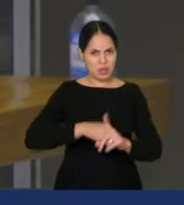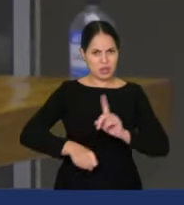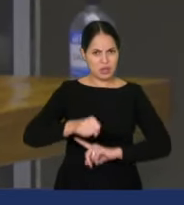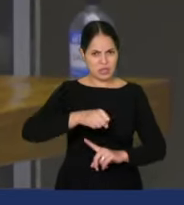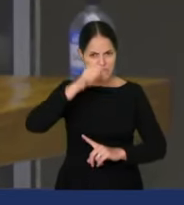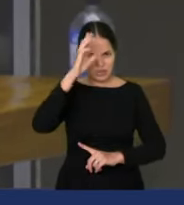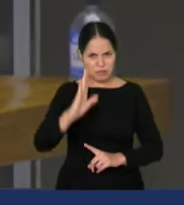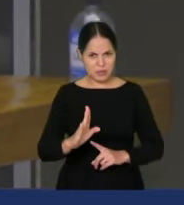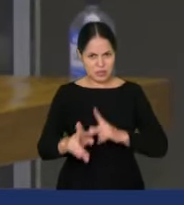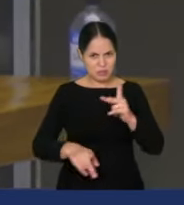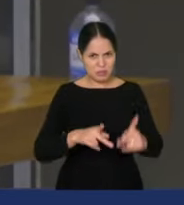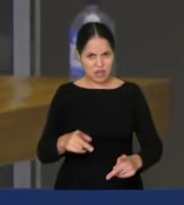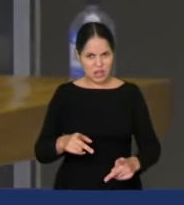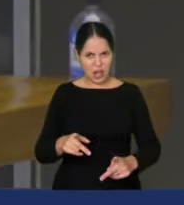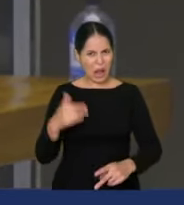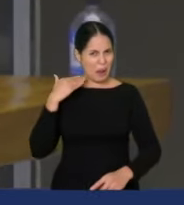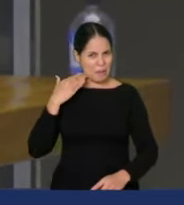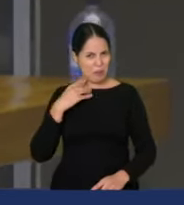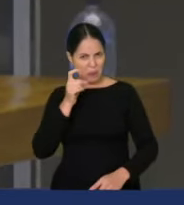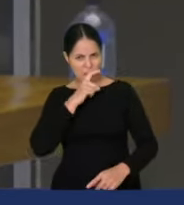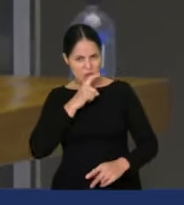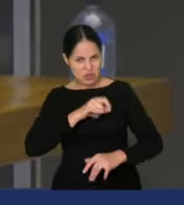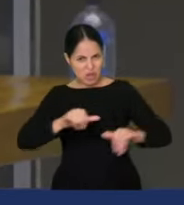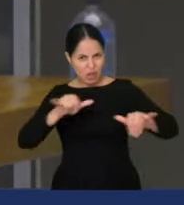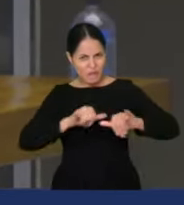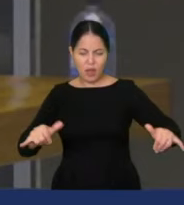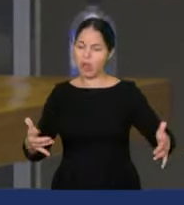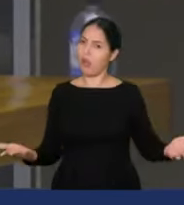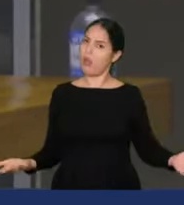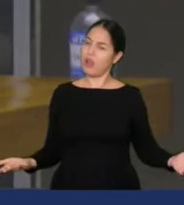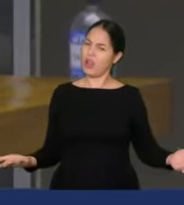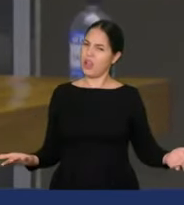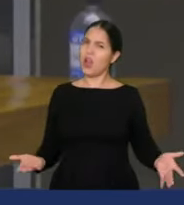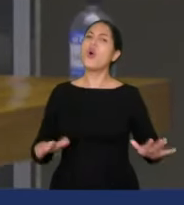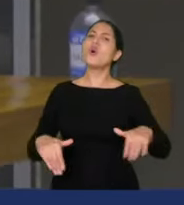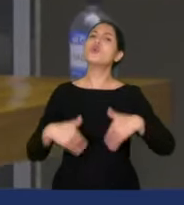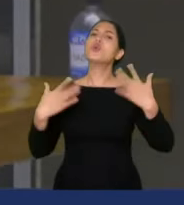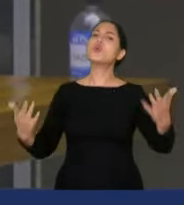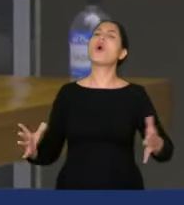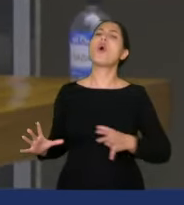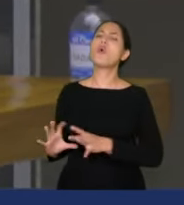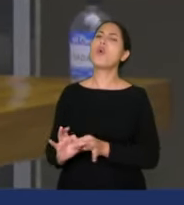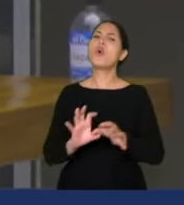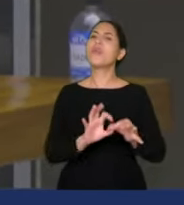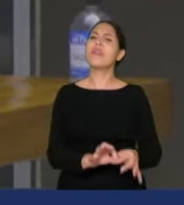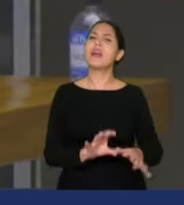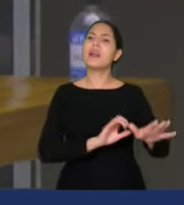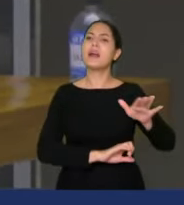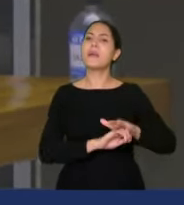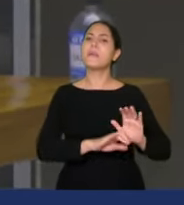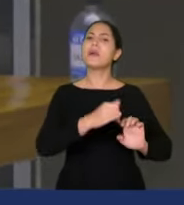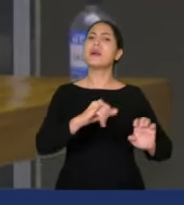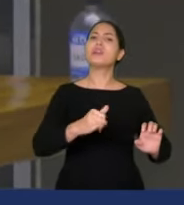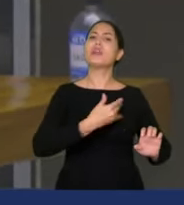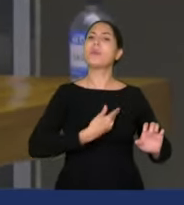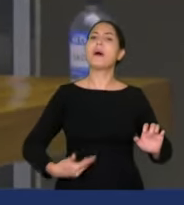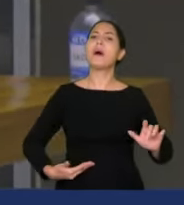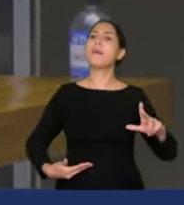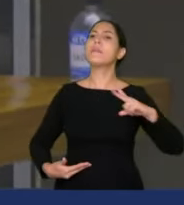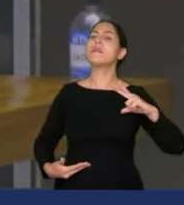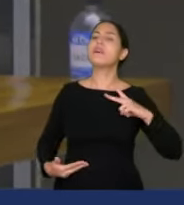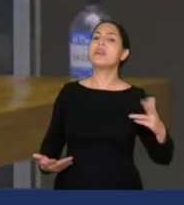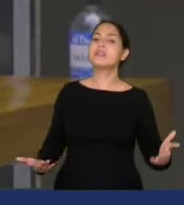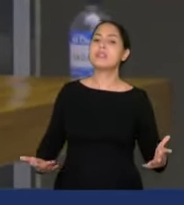CPI. Qual é a lógica de privatizar uma empresa como a Eletrobras, que teve lucro de